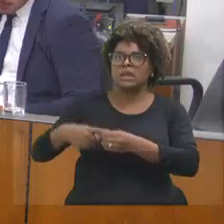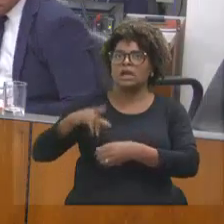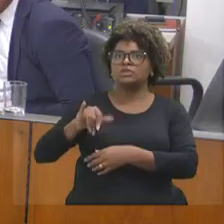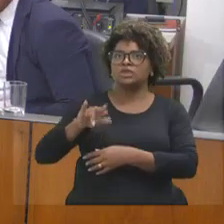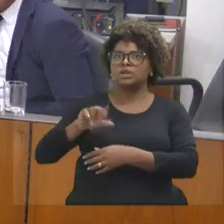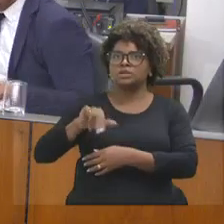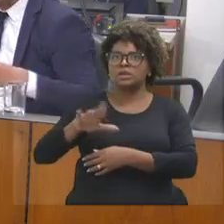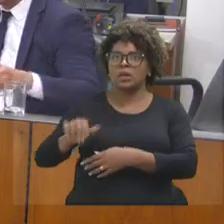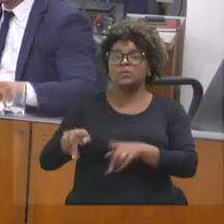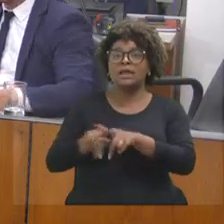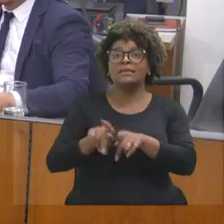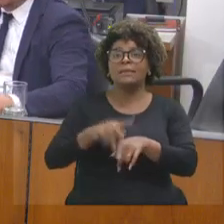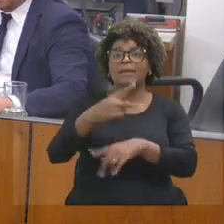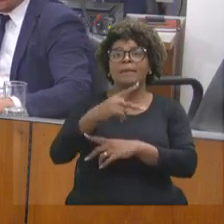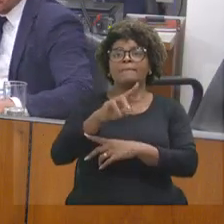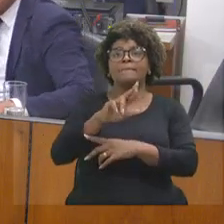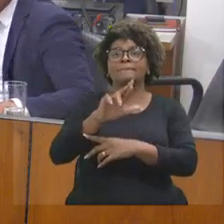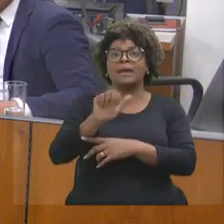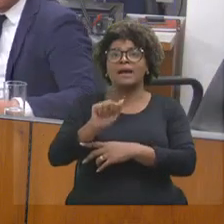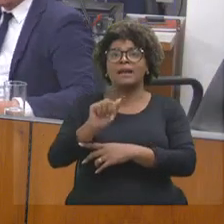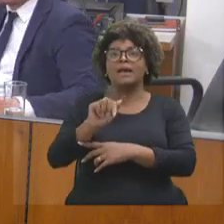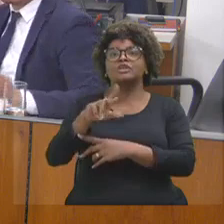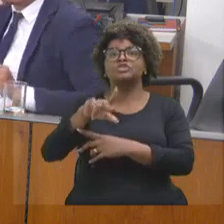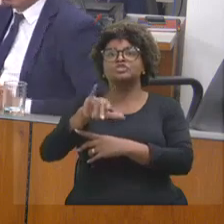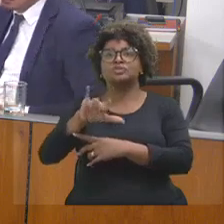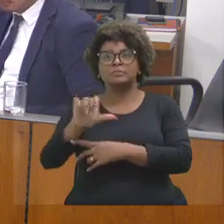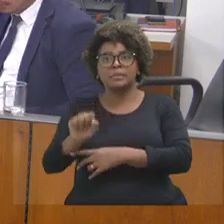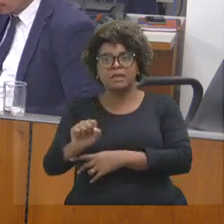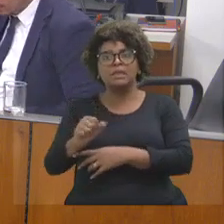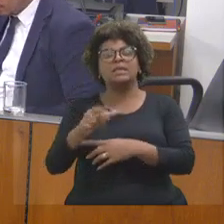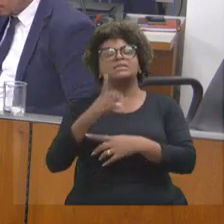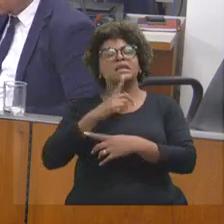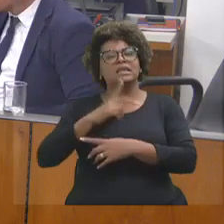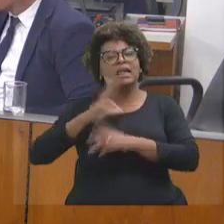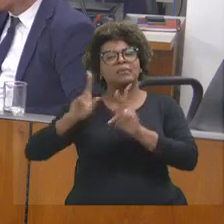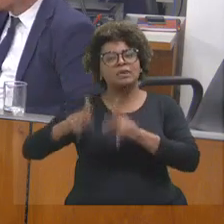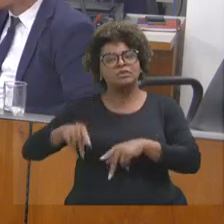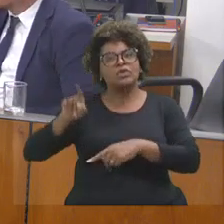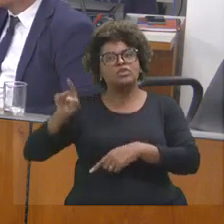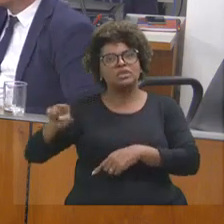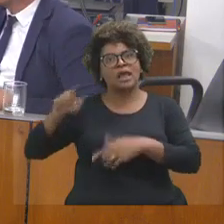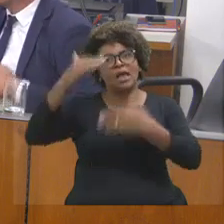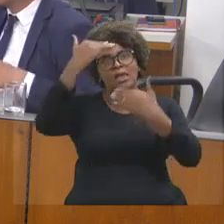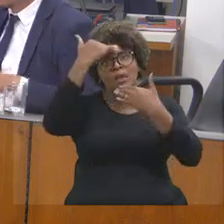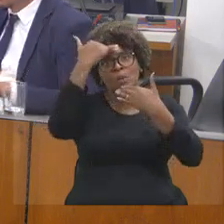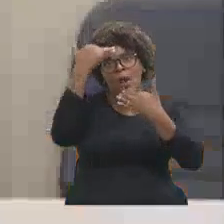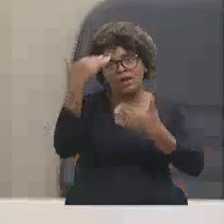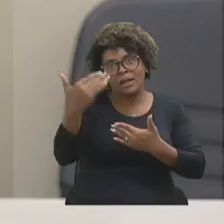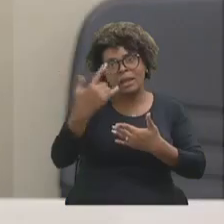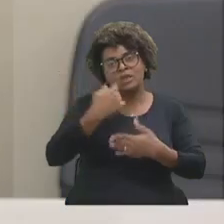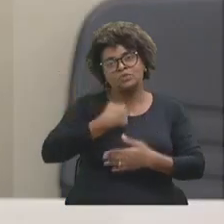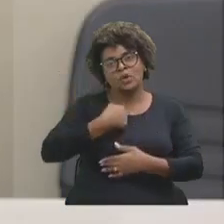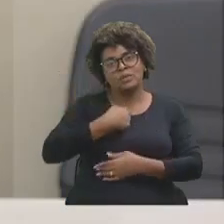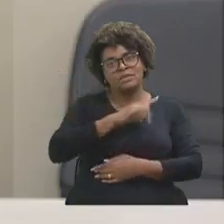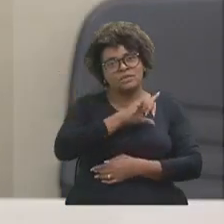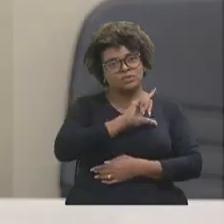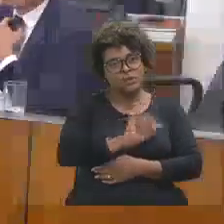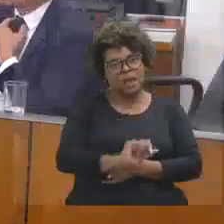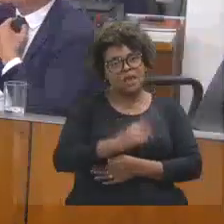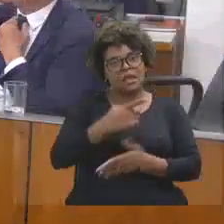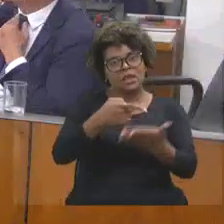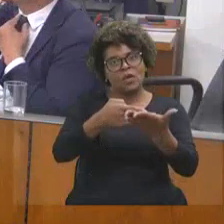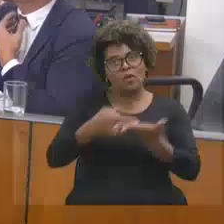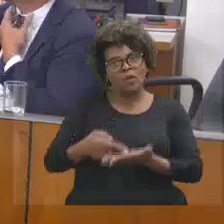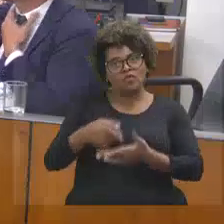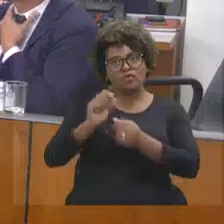os pacientes da Oncologia para lá então agradeço Presidente eu vou ter que me retirar e eu convido para que a gente faça essa reunião secretária